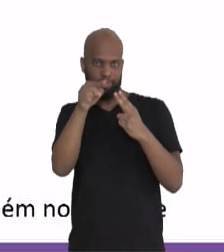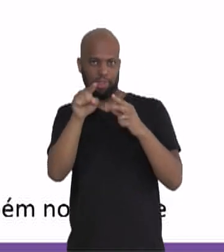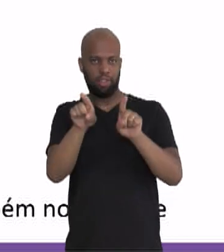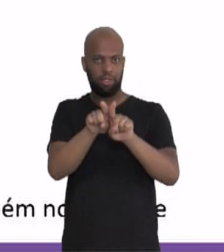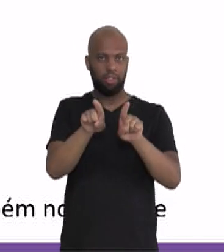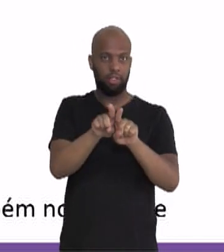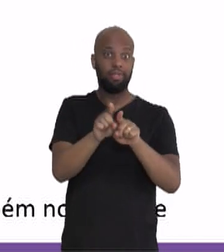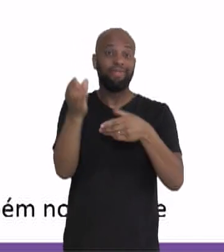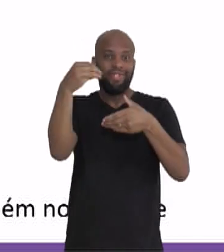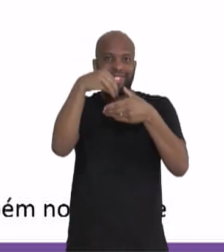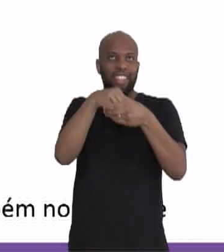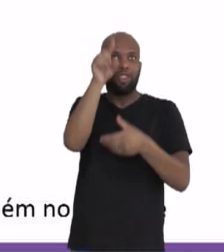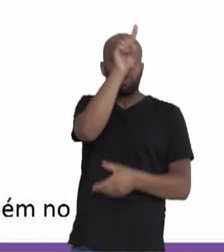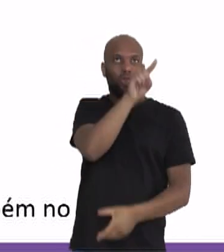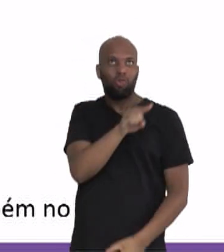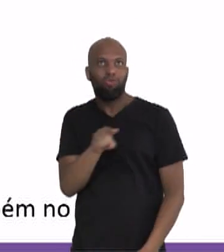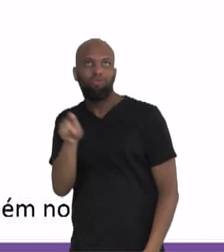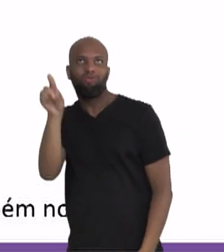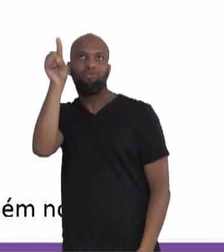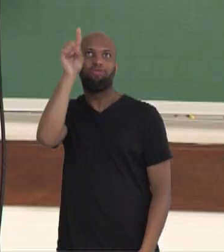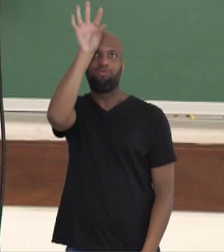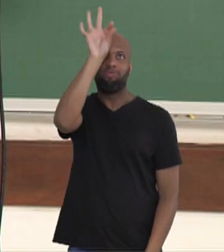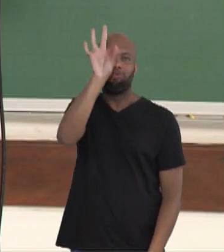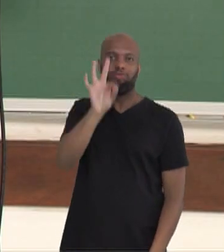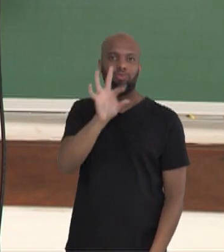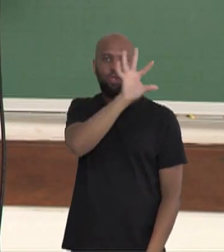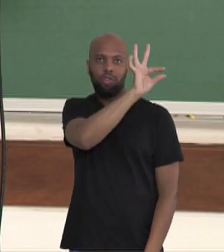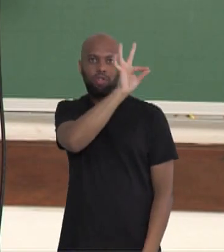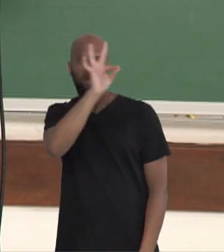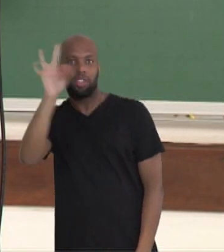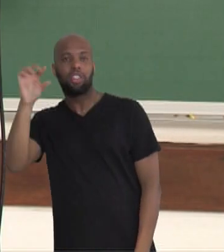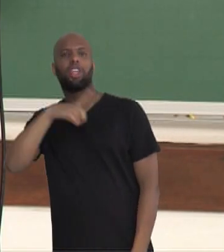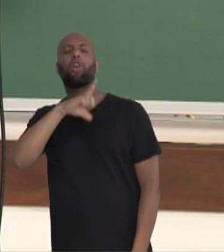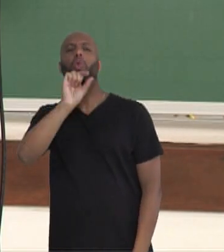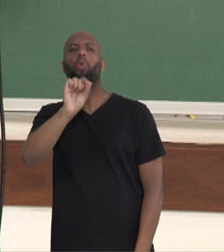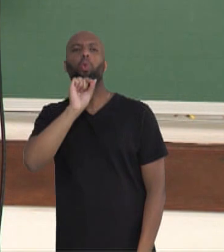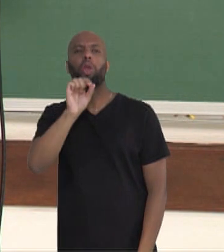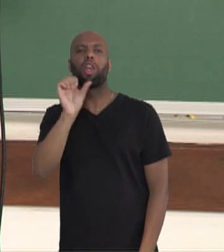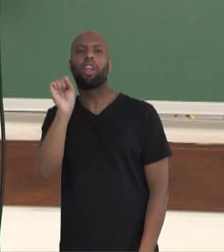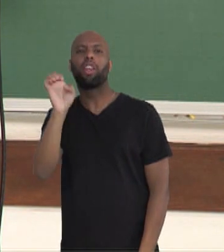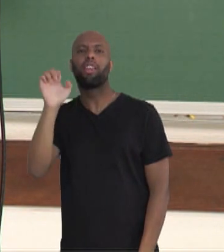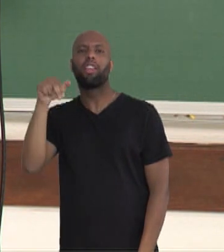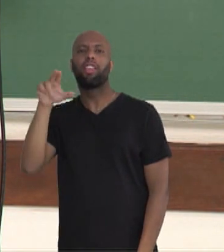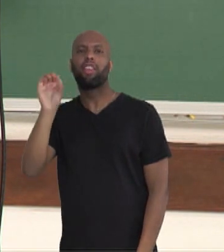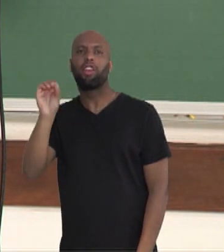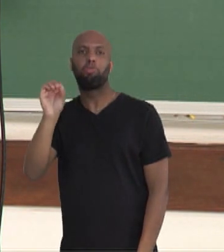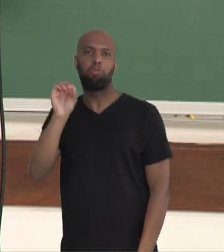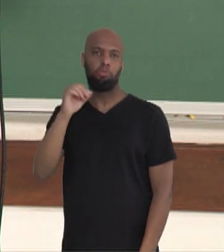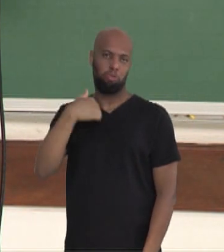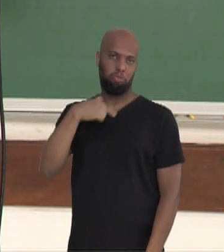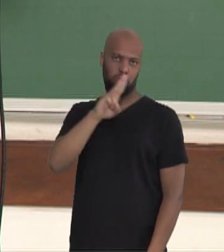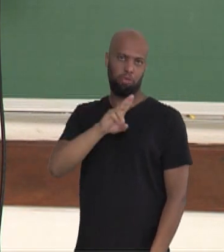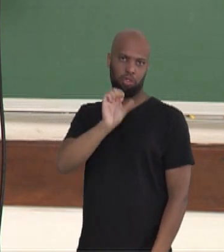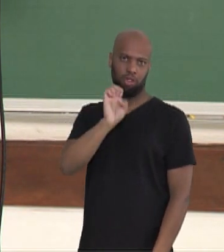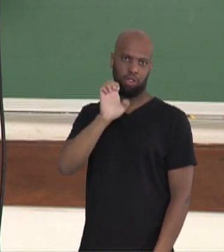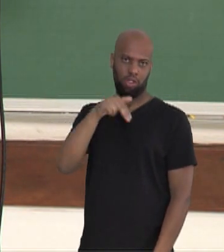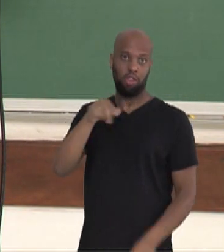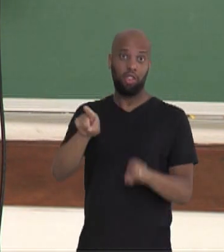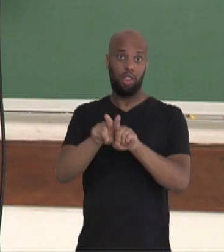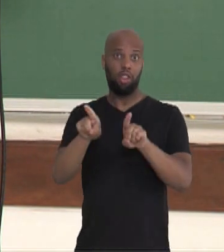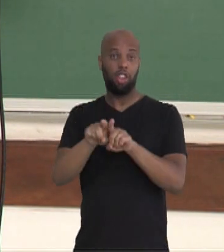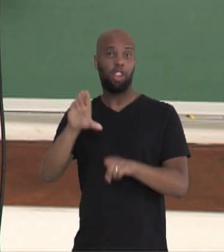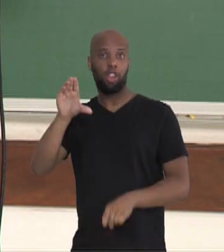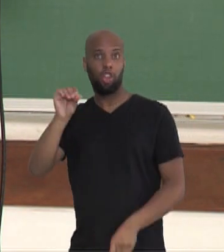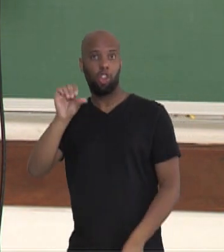a estudar algumas funções que eu já citei para vocês, do seno e do cosseno. Hoje a gente vai fazer um estudo mais detalhado sobre essa função